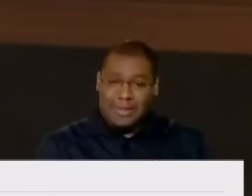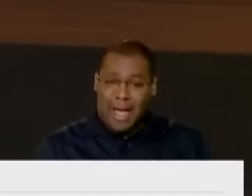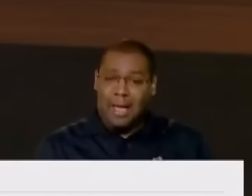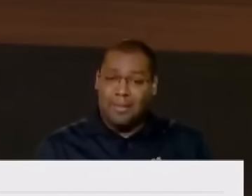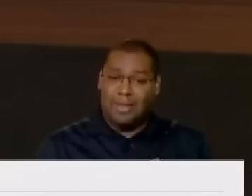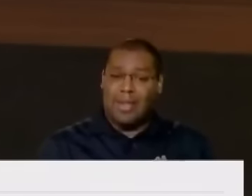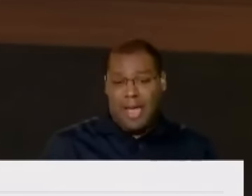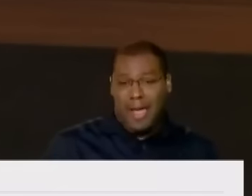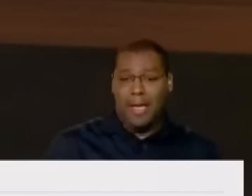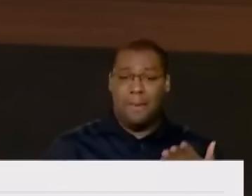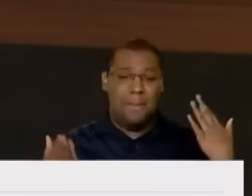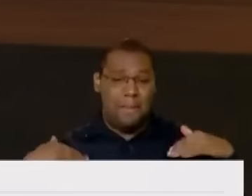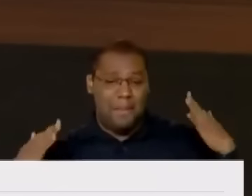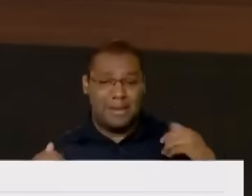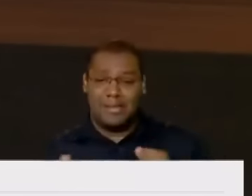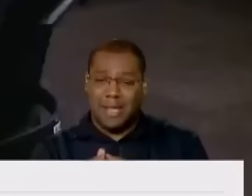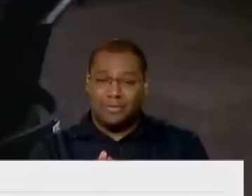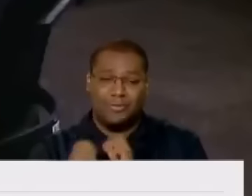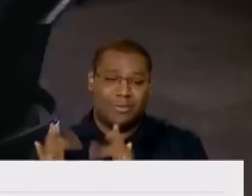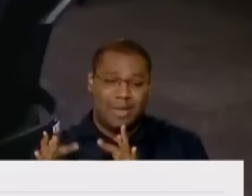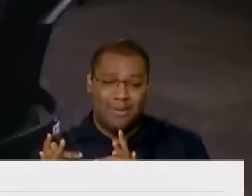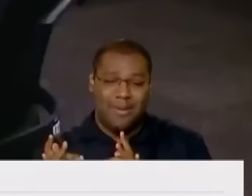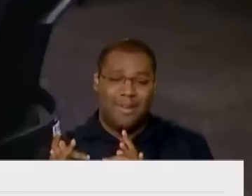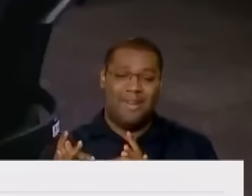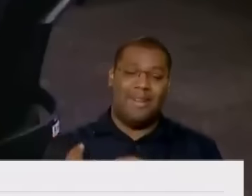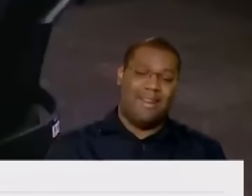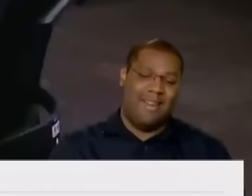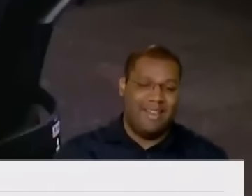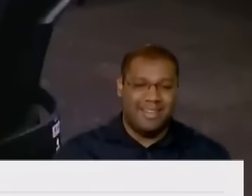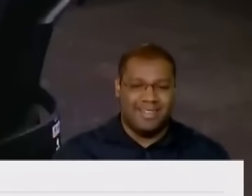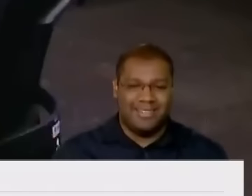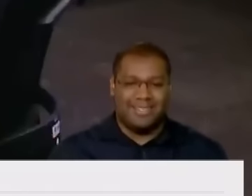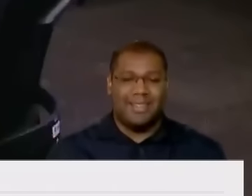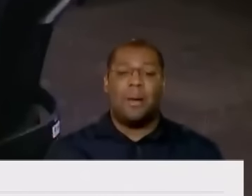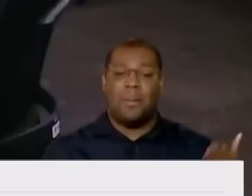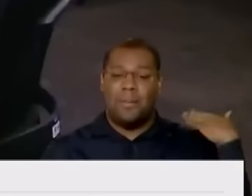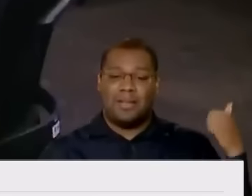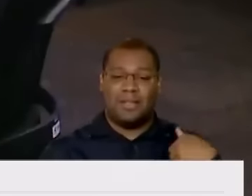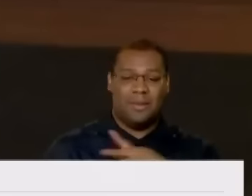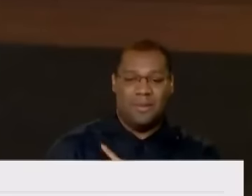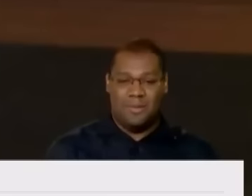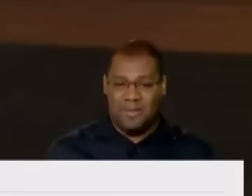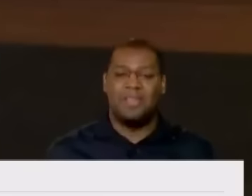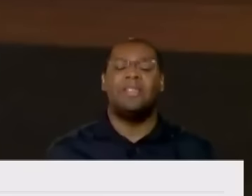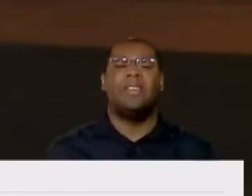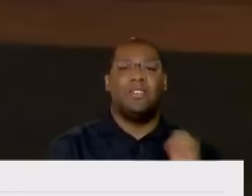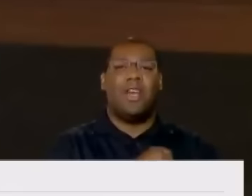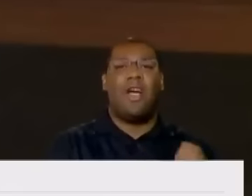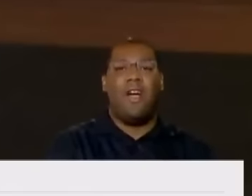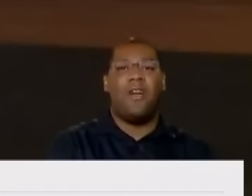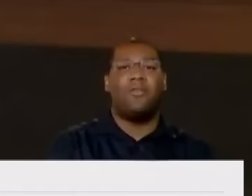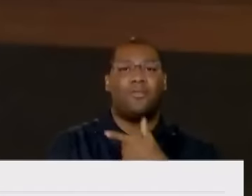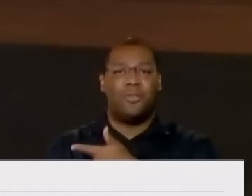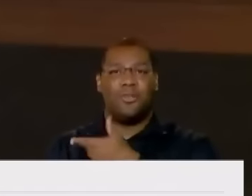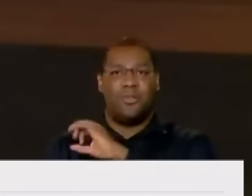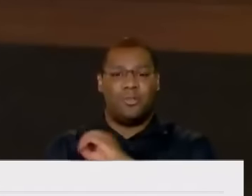Então, eu estou dizendo isso para mostrar responsabilidade. Eu, desde que assumi a presidenta da República em 2003, eu